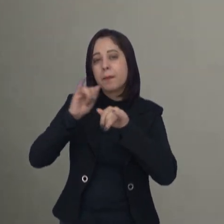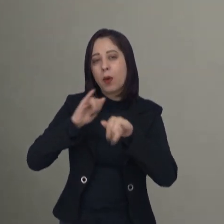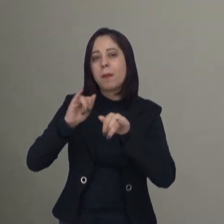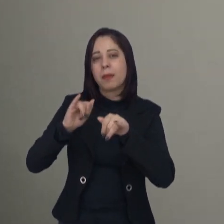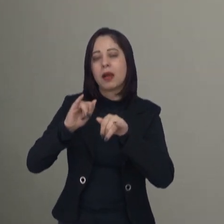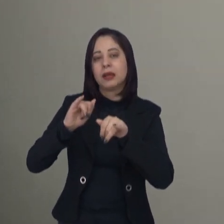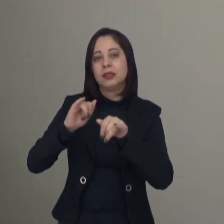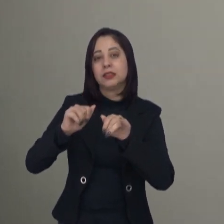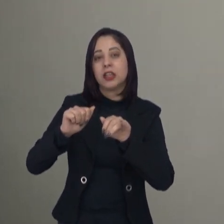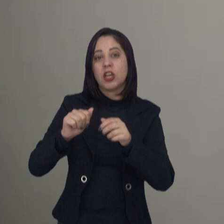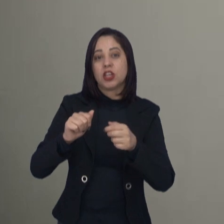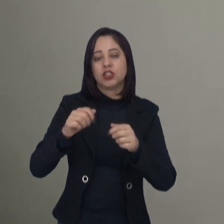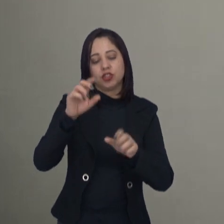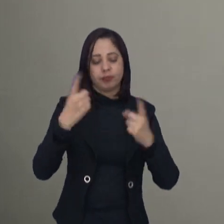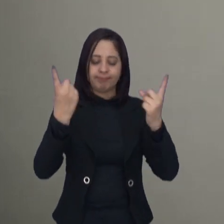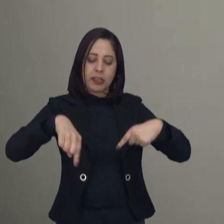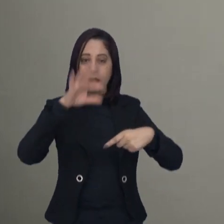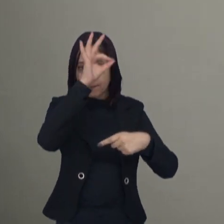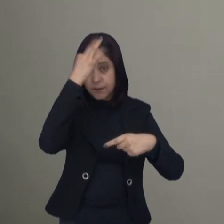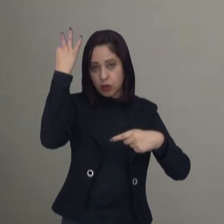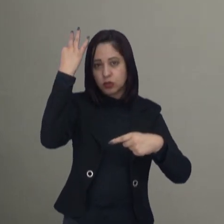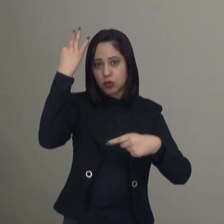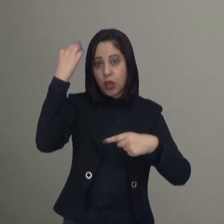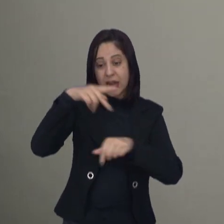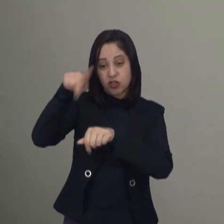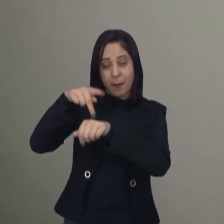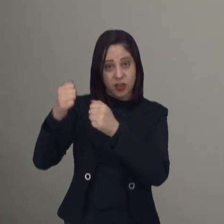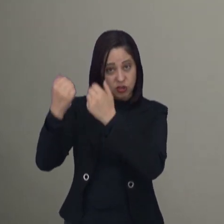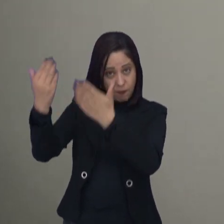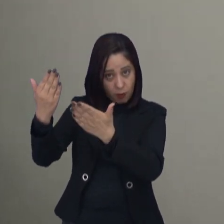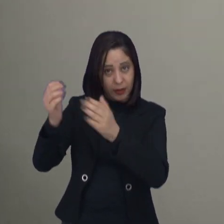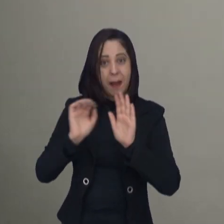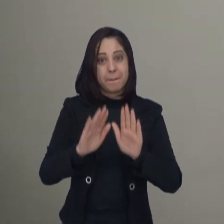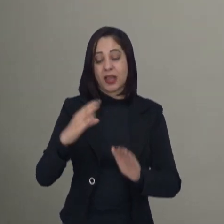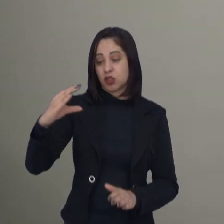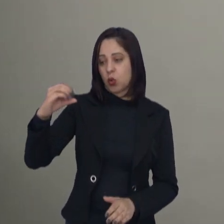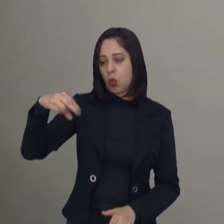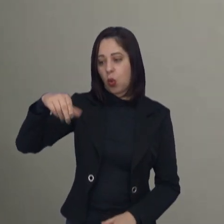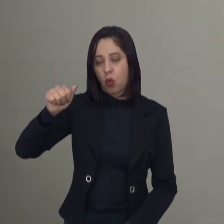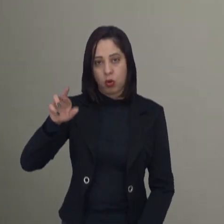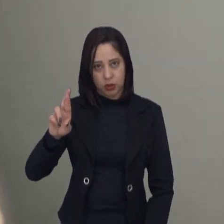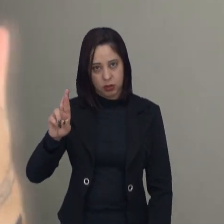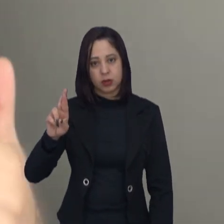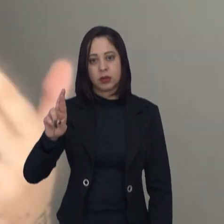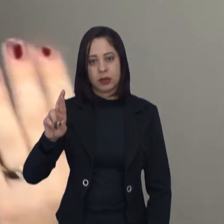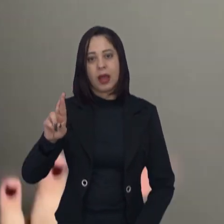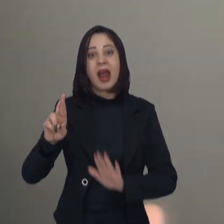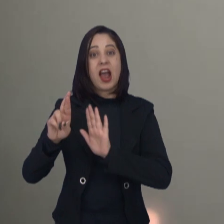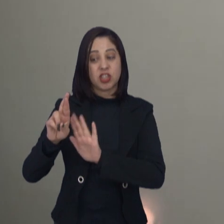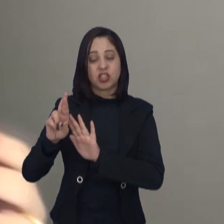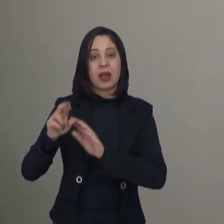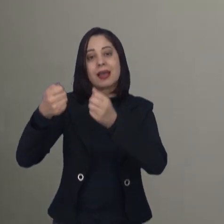das publicidades, né? Lógico, porque o CONAR passou a disponibilizar, antes mesmo da aprovação da lei, como exercer essa publicidade de